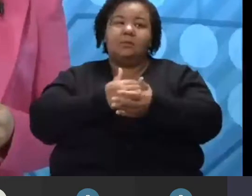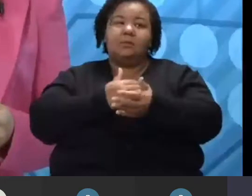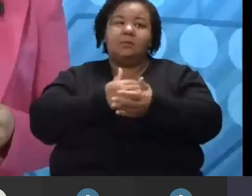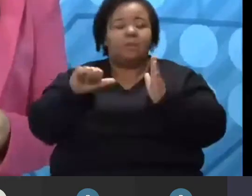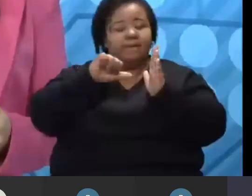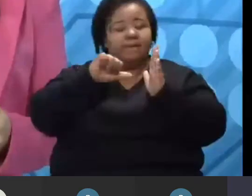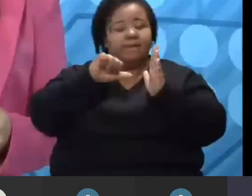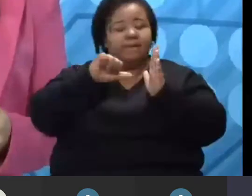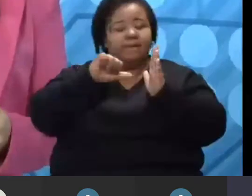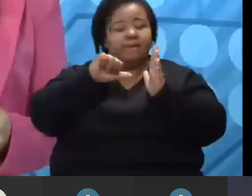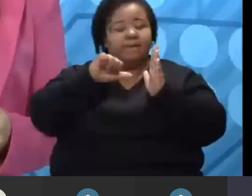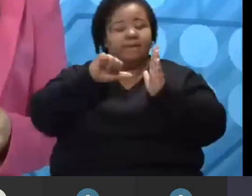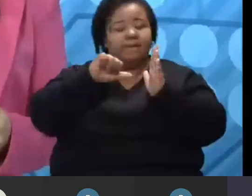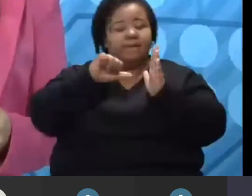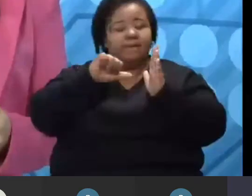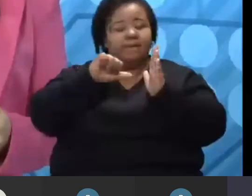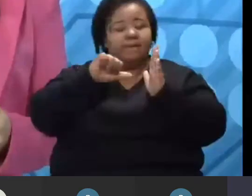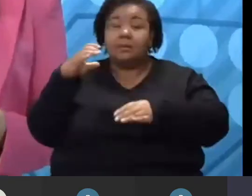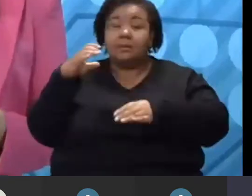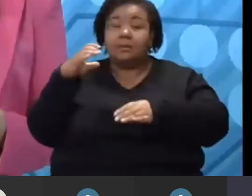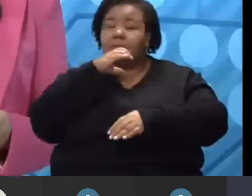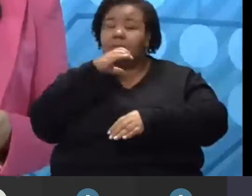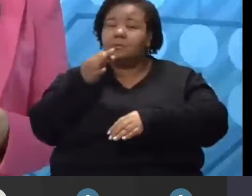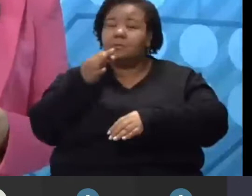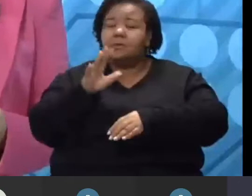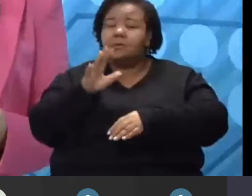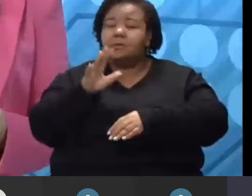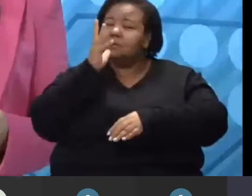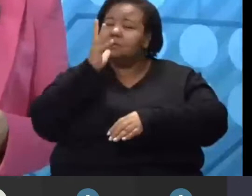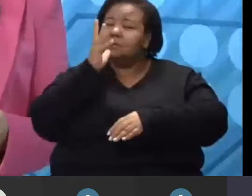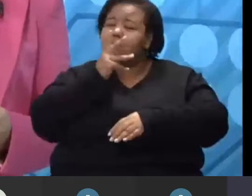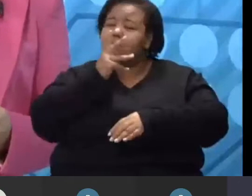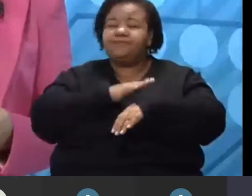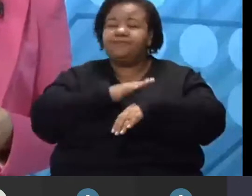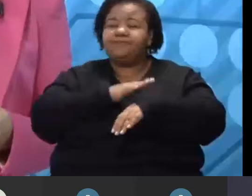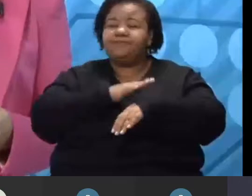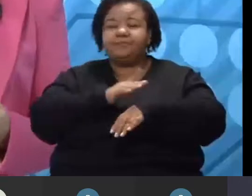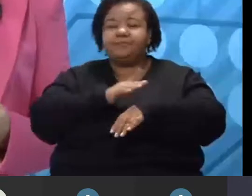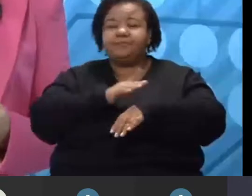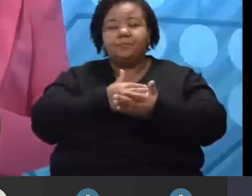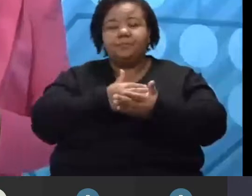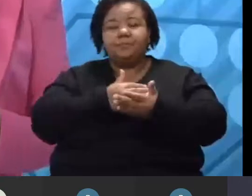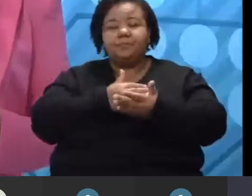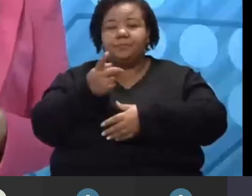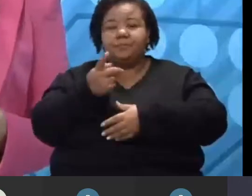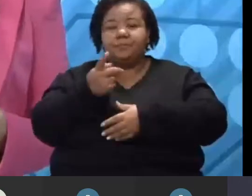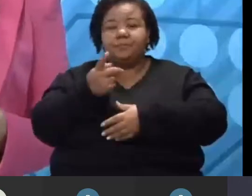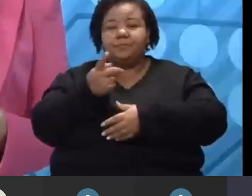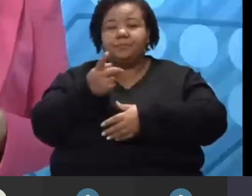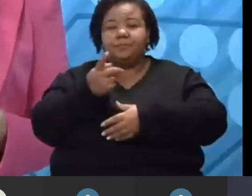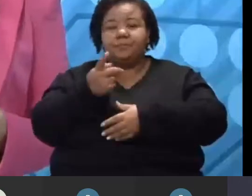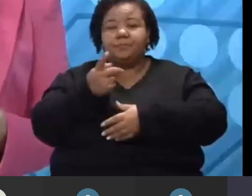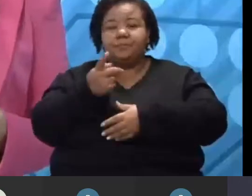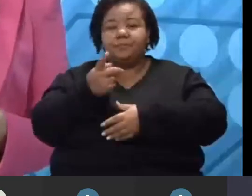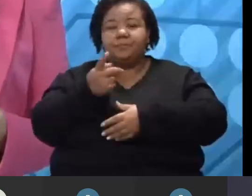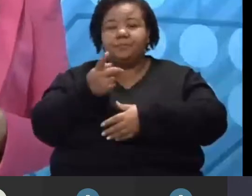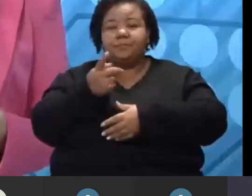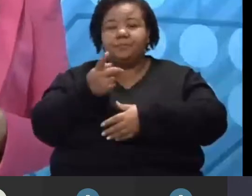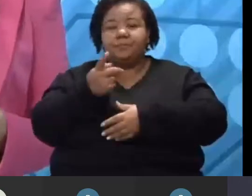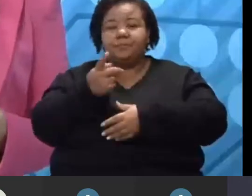ideal, a temperatura adequada, ela demora um certo tempo, ela demanda um tempo. E aí, se você contar os 15 minutos a partir do funcionamento